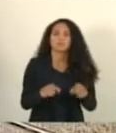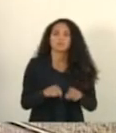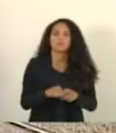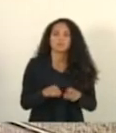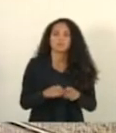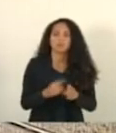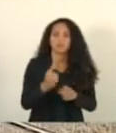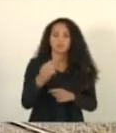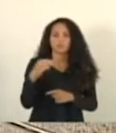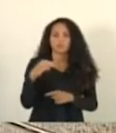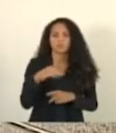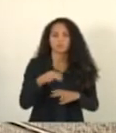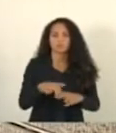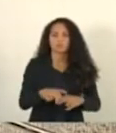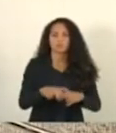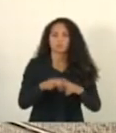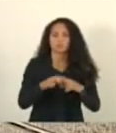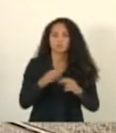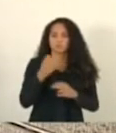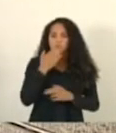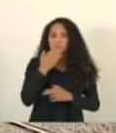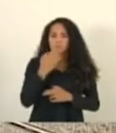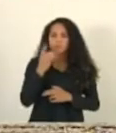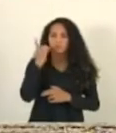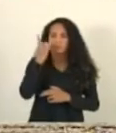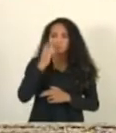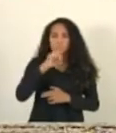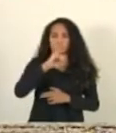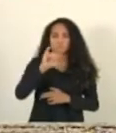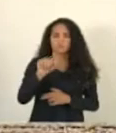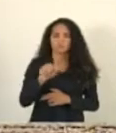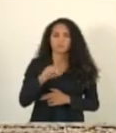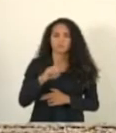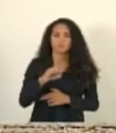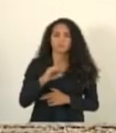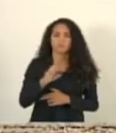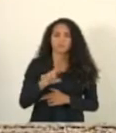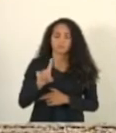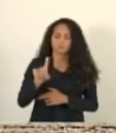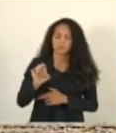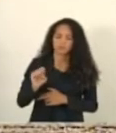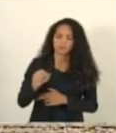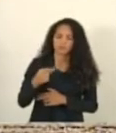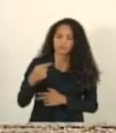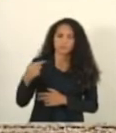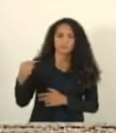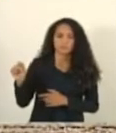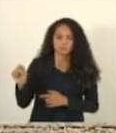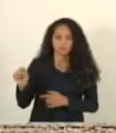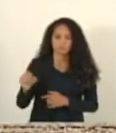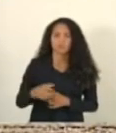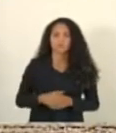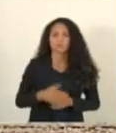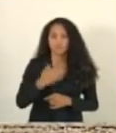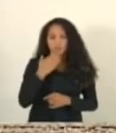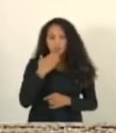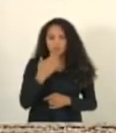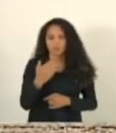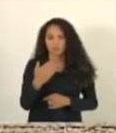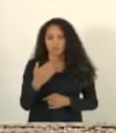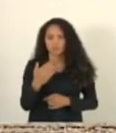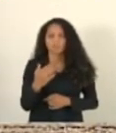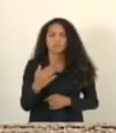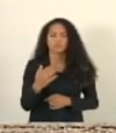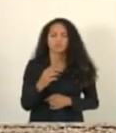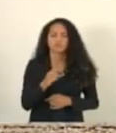um minuto de silêncio a pedido da deputada Janete de Sá. Ela pediu em nome da dona, para a